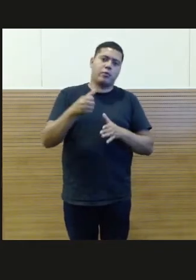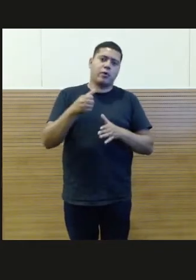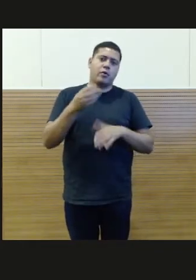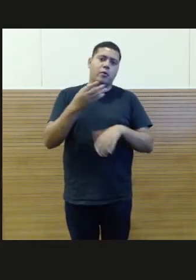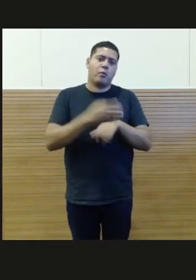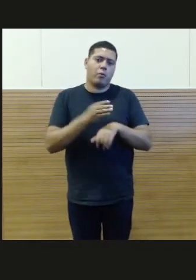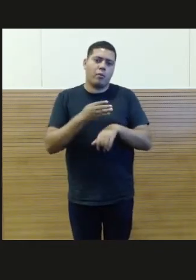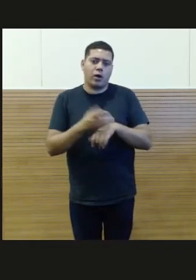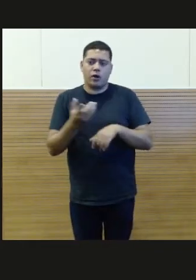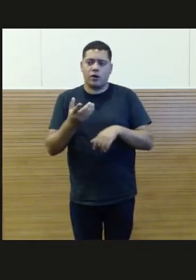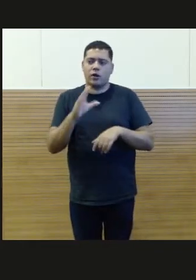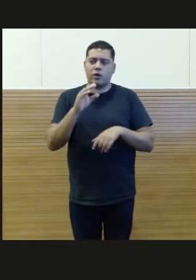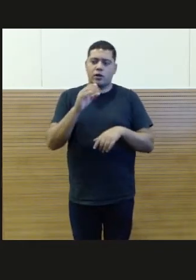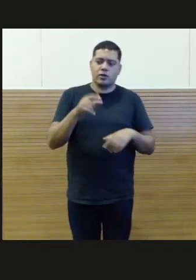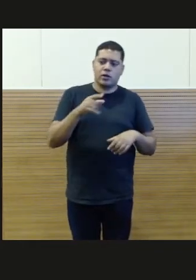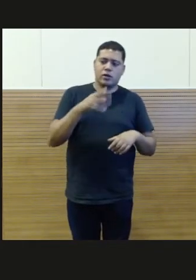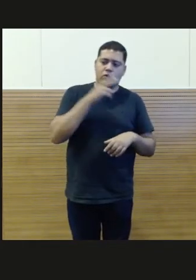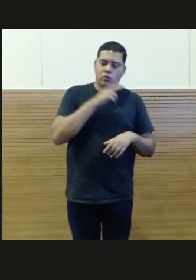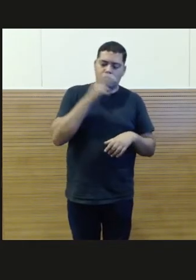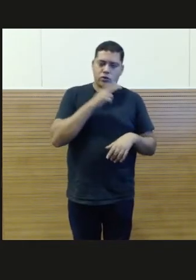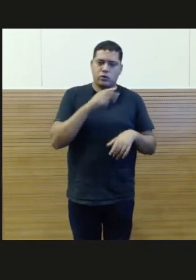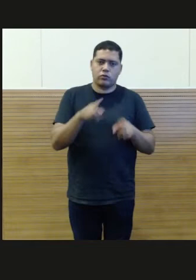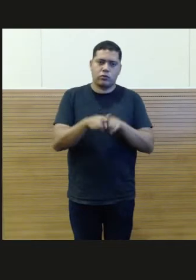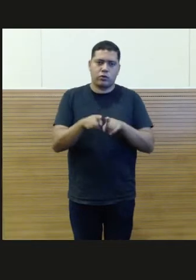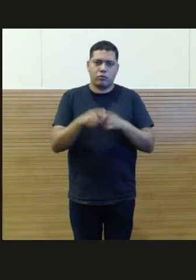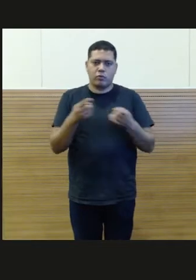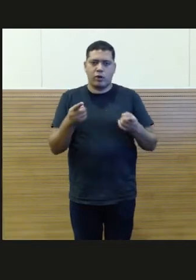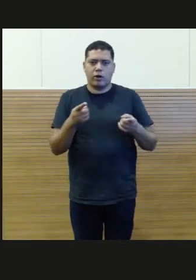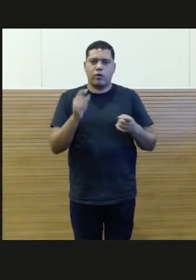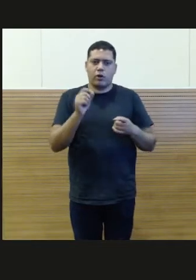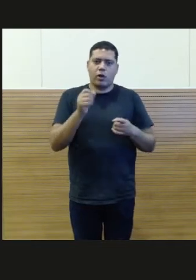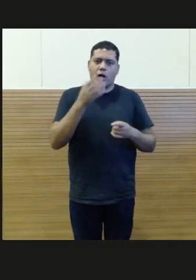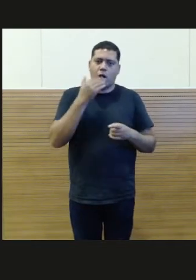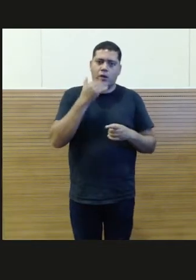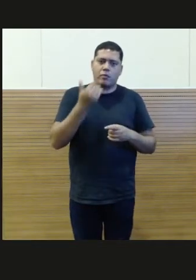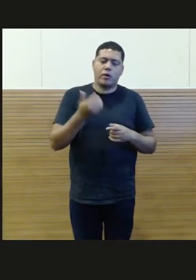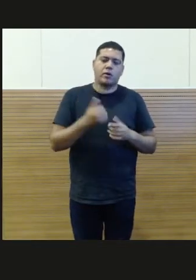prática da ciência de nutrição, inclusive guias alimentares.